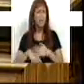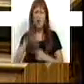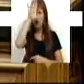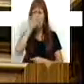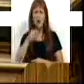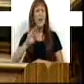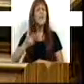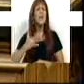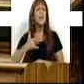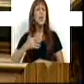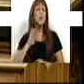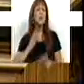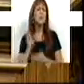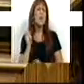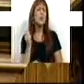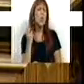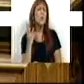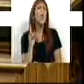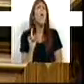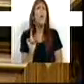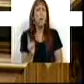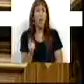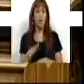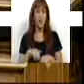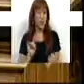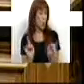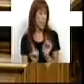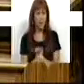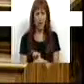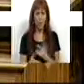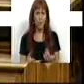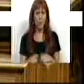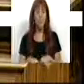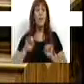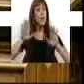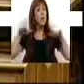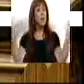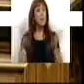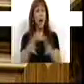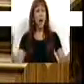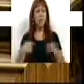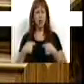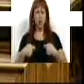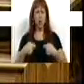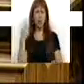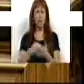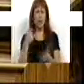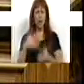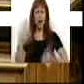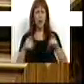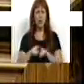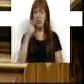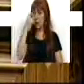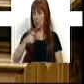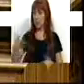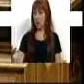governo PSD-CDS nos últimos 4 anos? Fez exatamente o contrário. Primeiro, aumentou as custas judiciais para